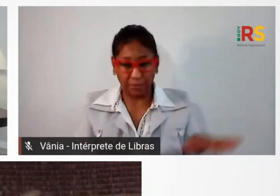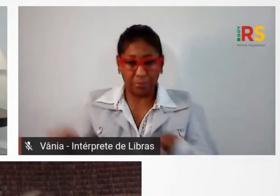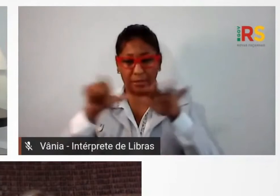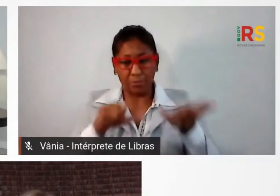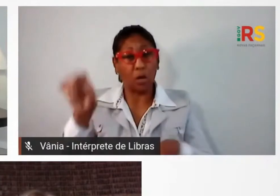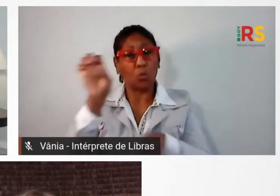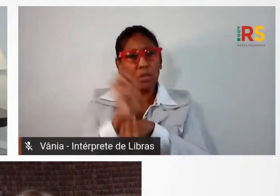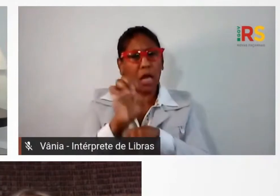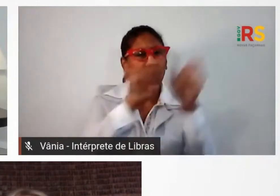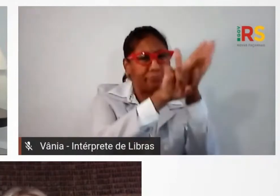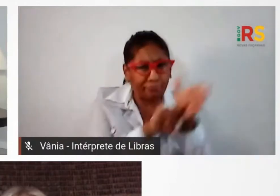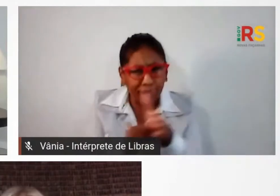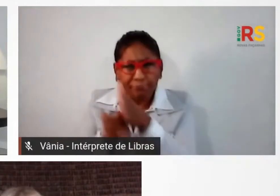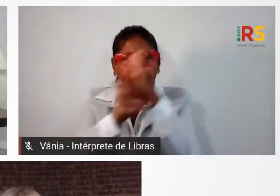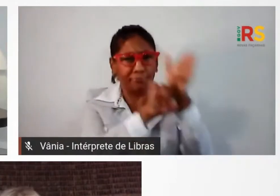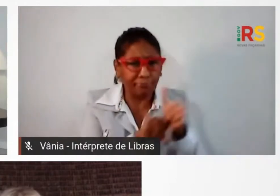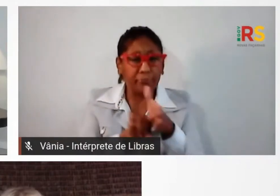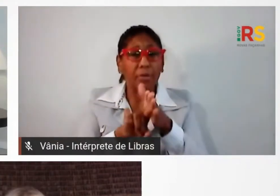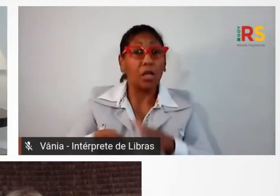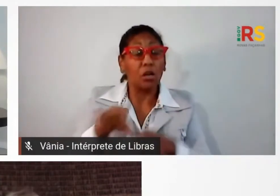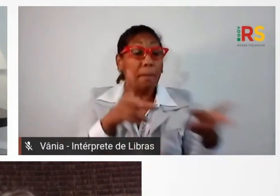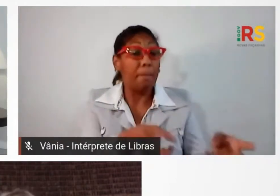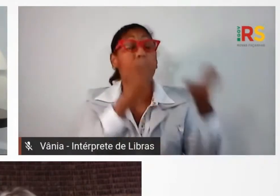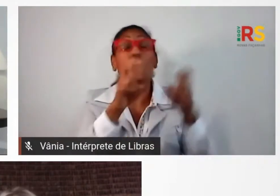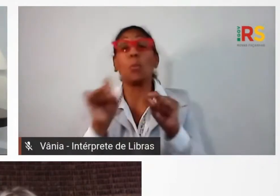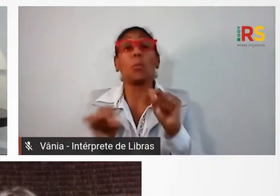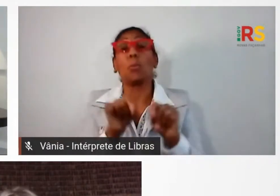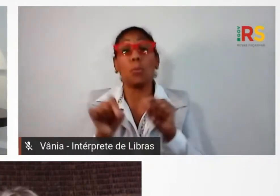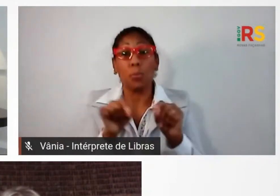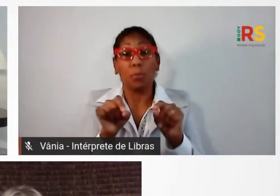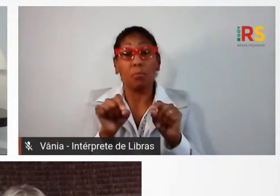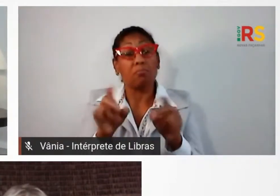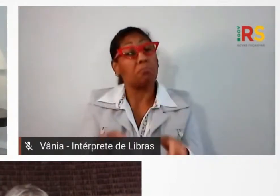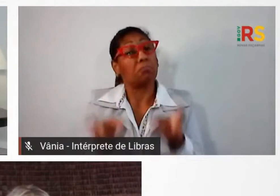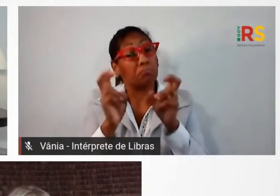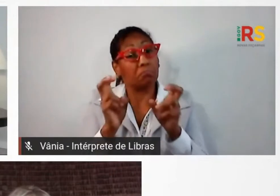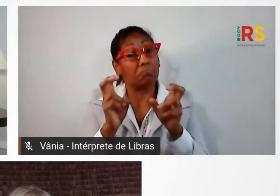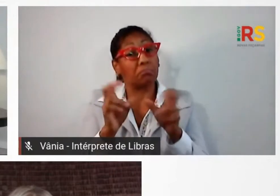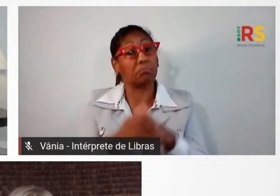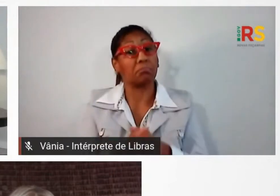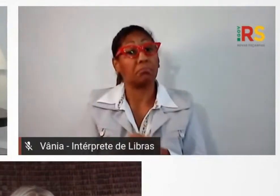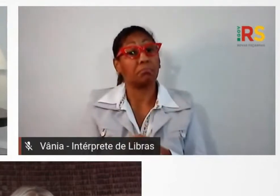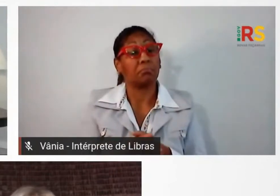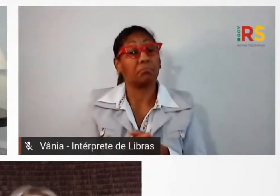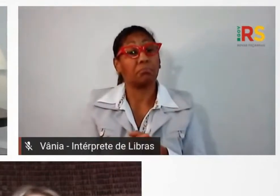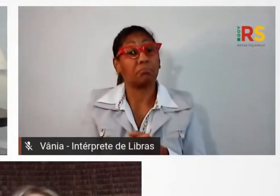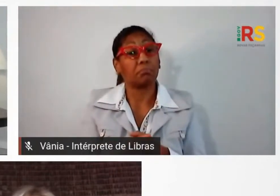3 semanas, o estado, se a gente olhar como estado, a gente vê uma